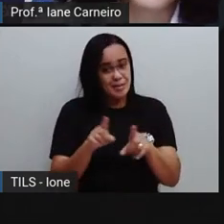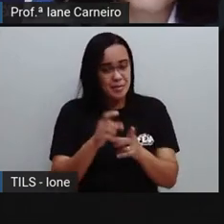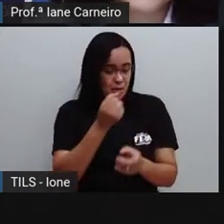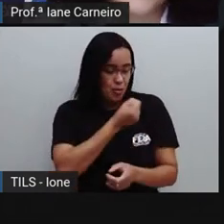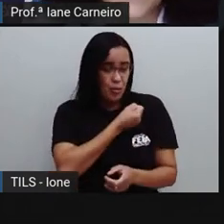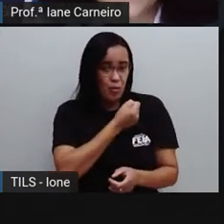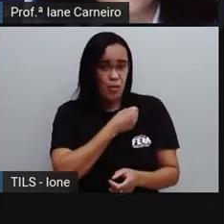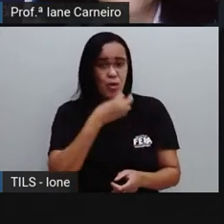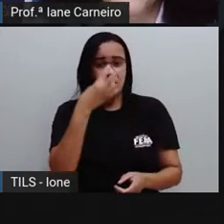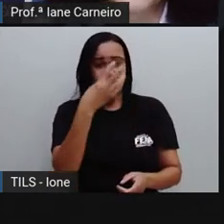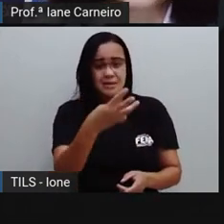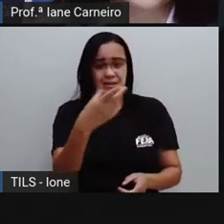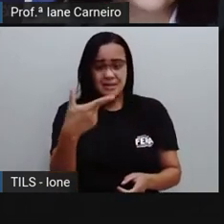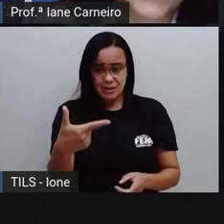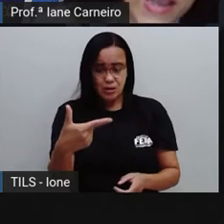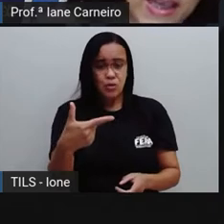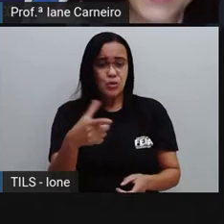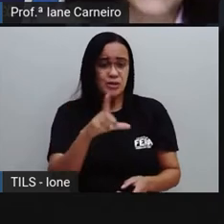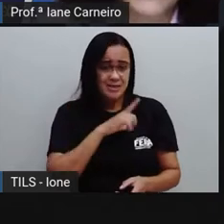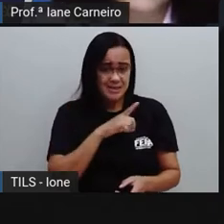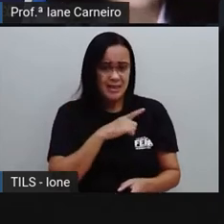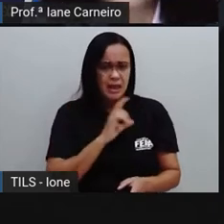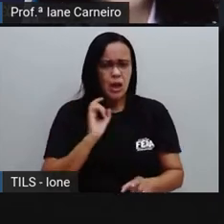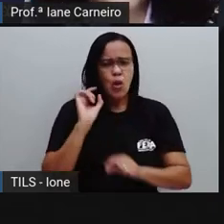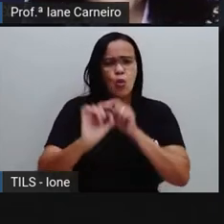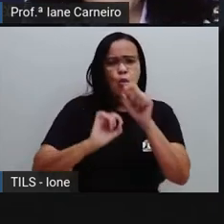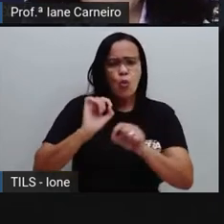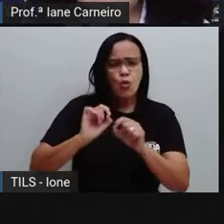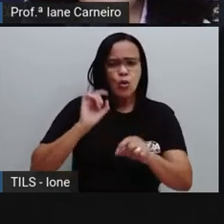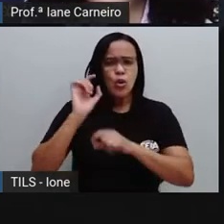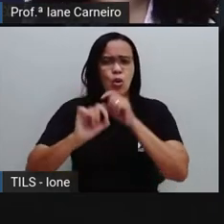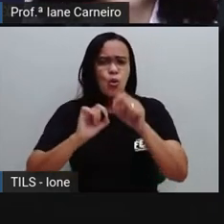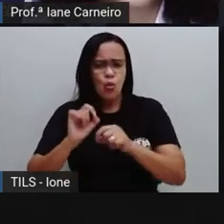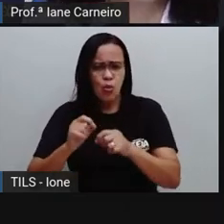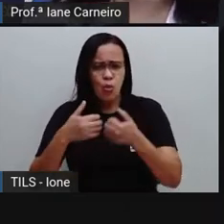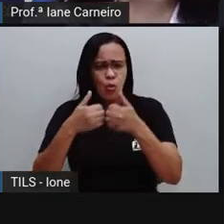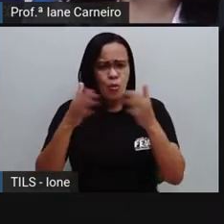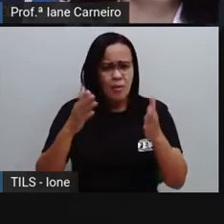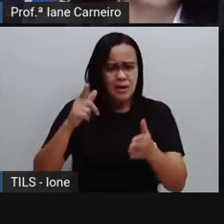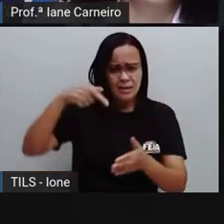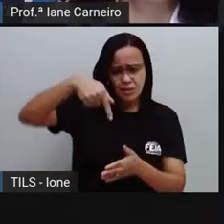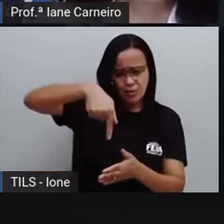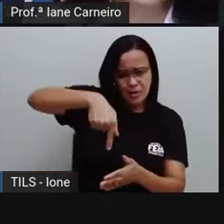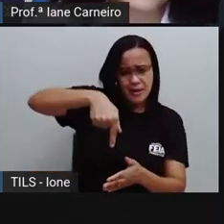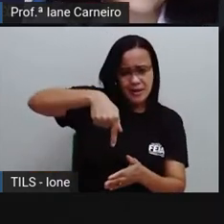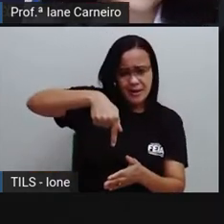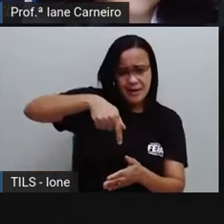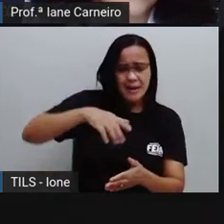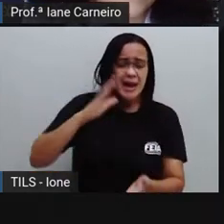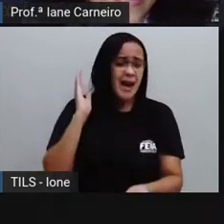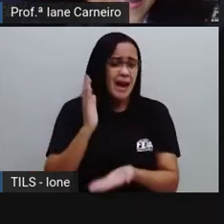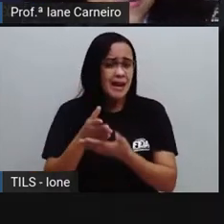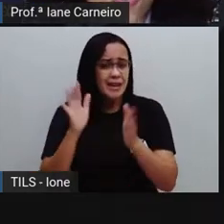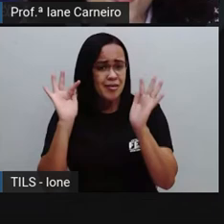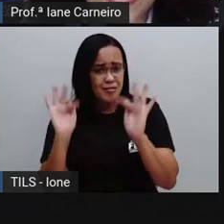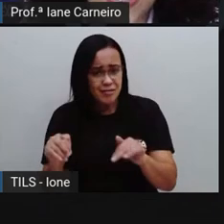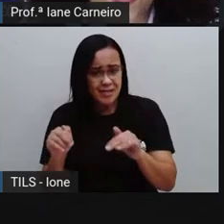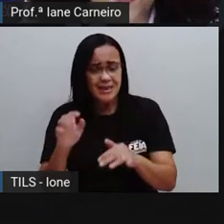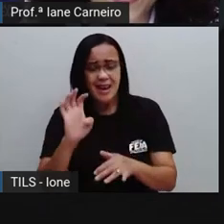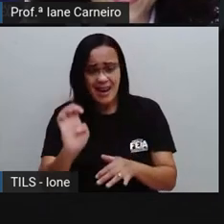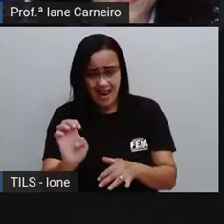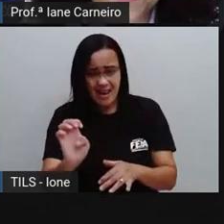o que é o que é começa com o que acaba com é é a voz do Pato era quer